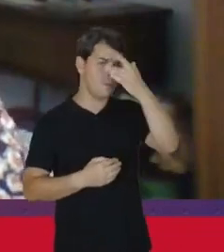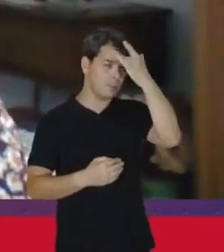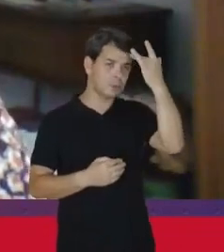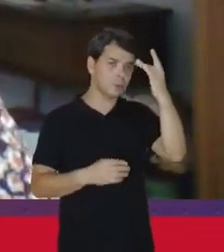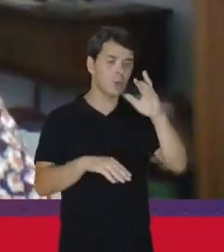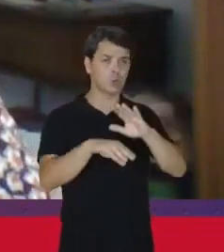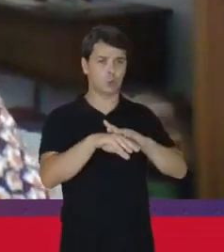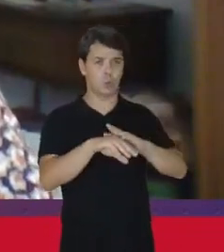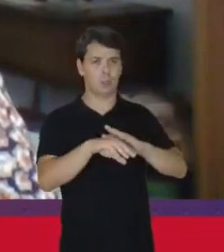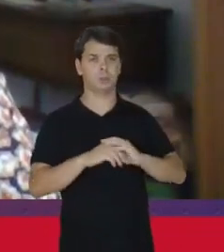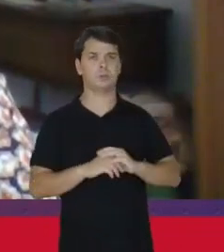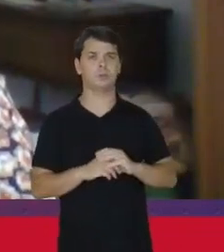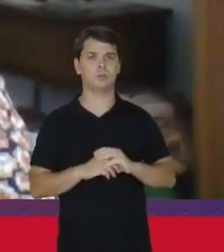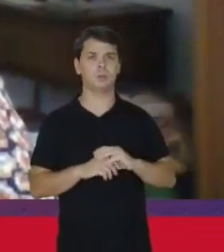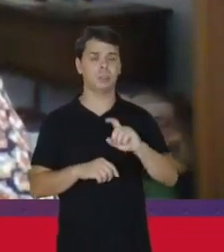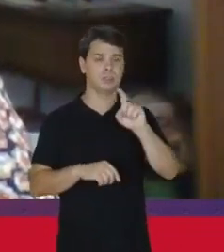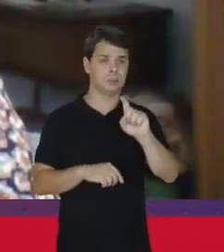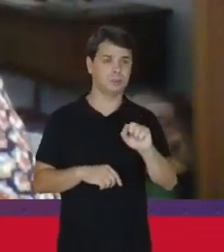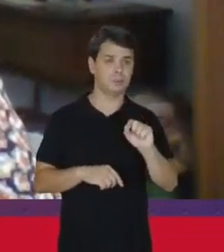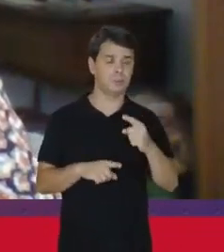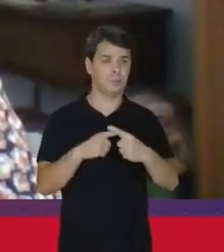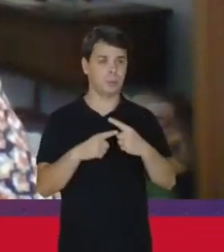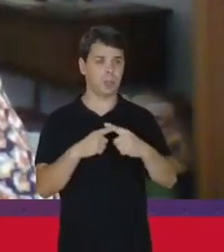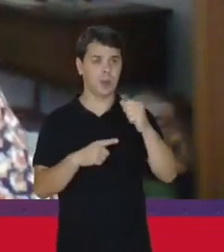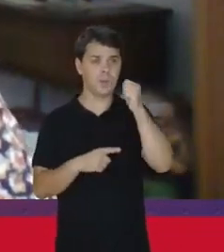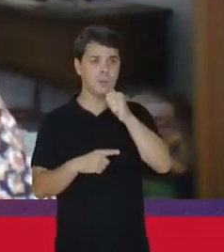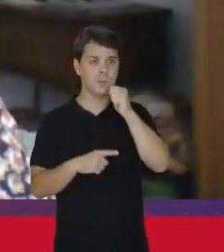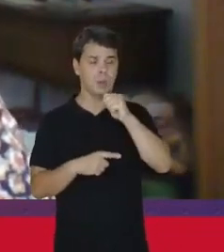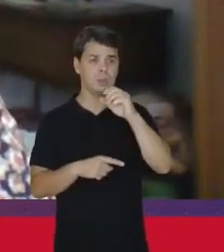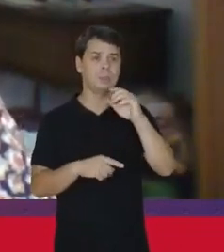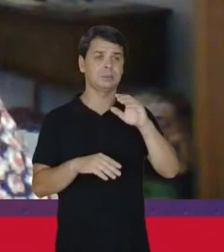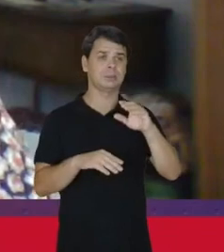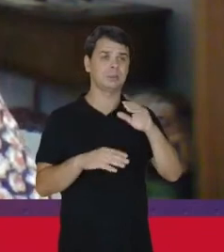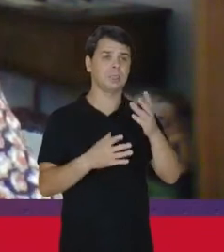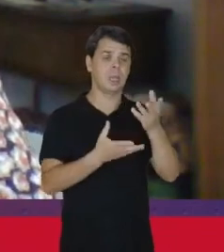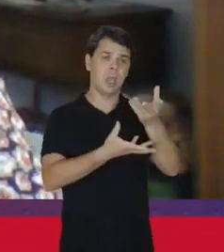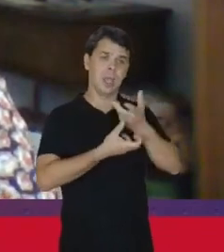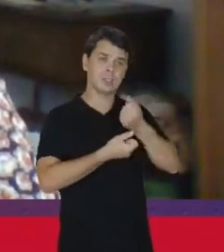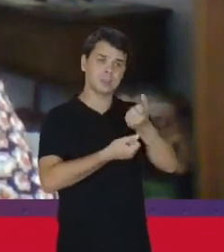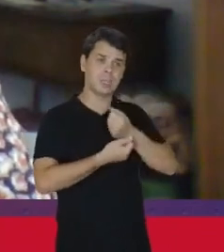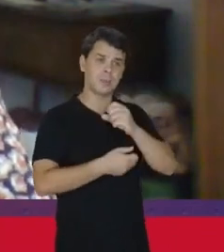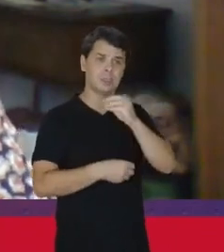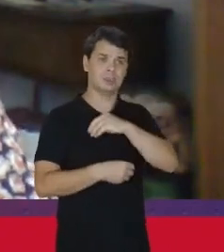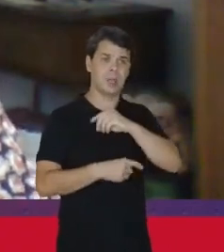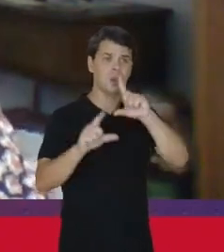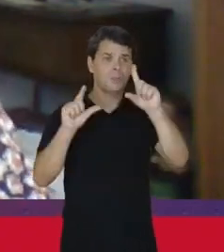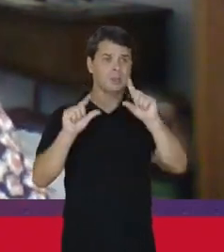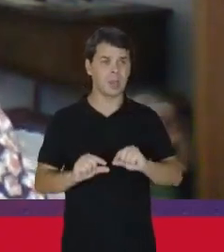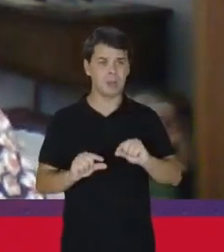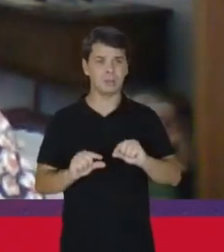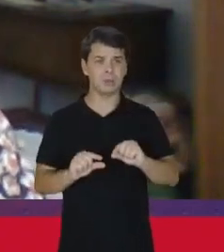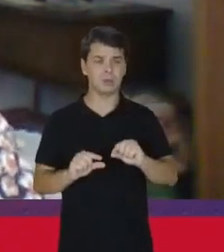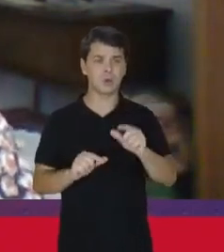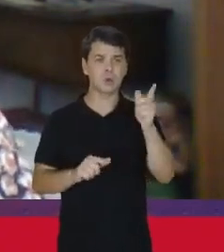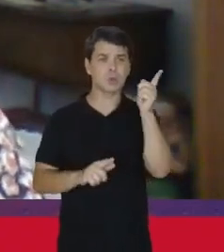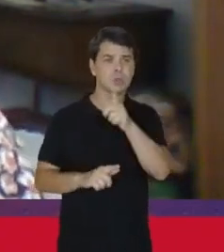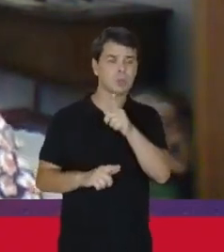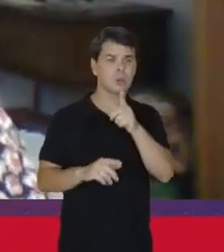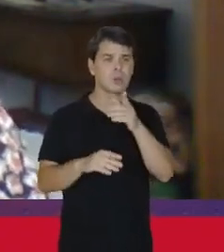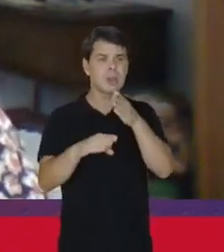enferma, seja porque as mulheres recebem salários menores. Muitas nunca sequer